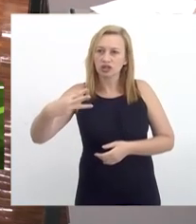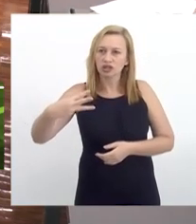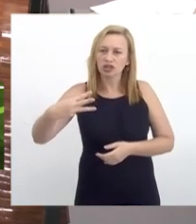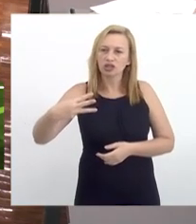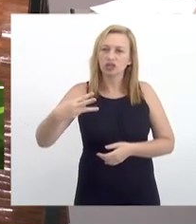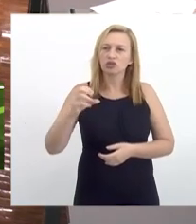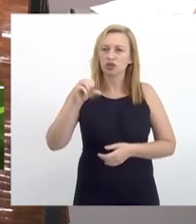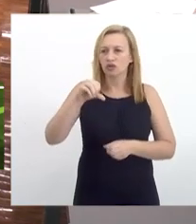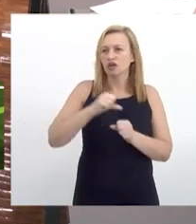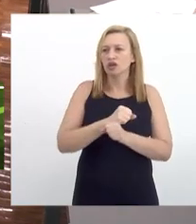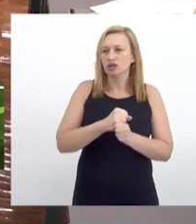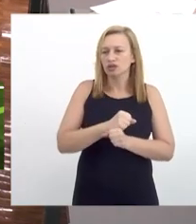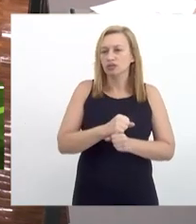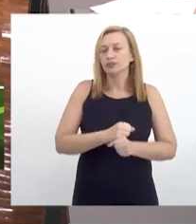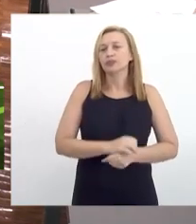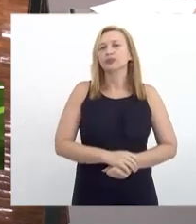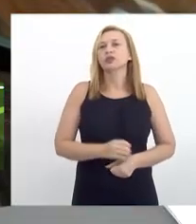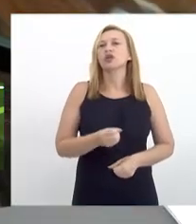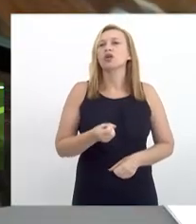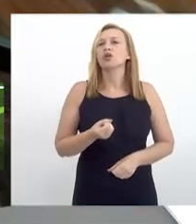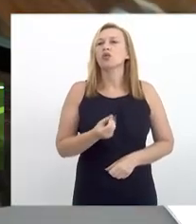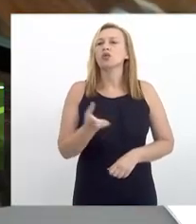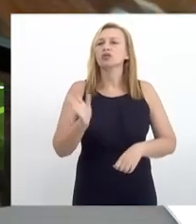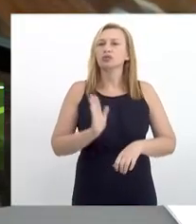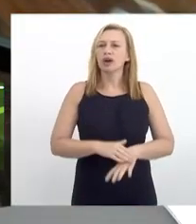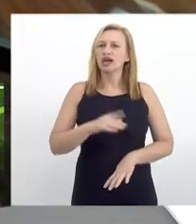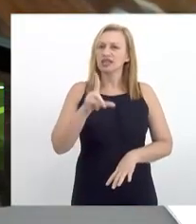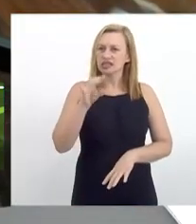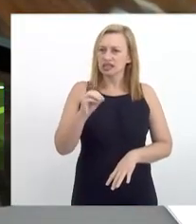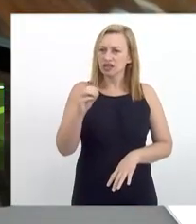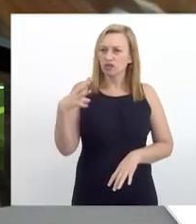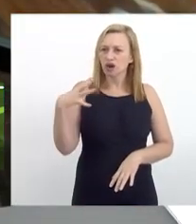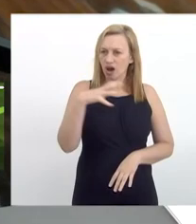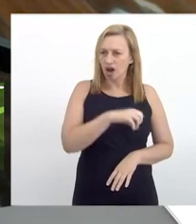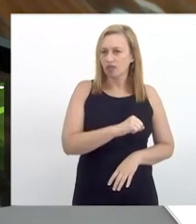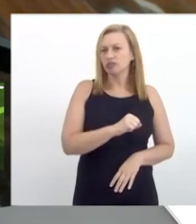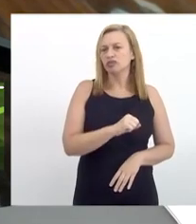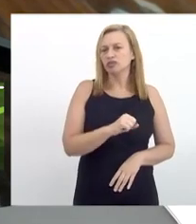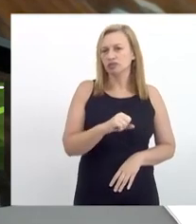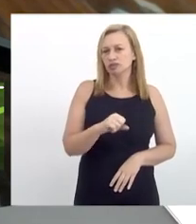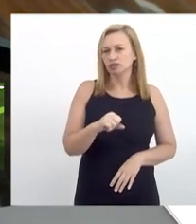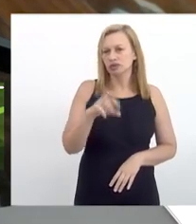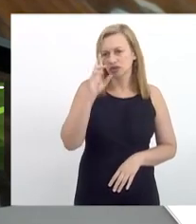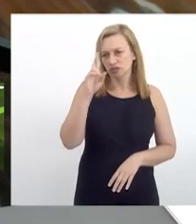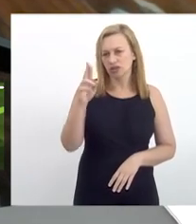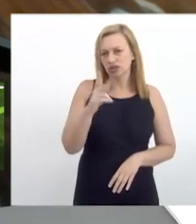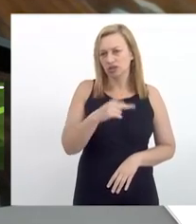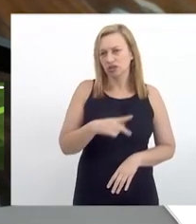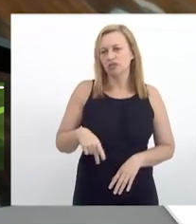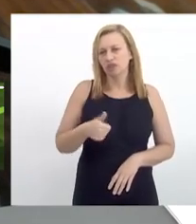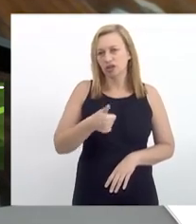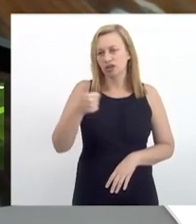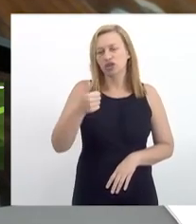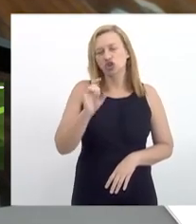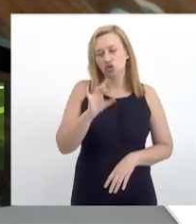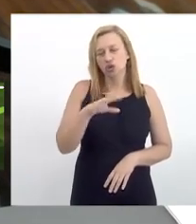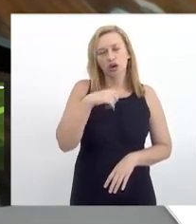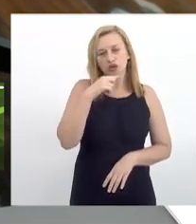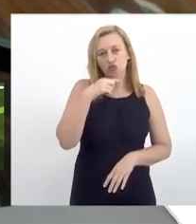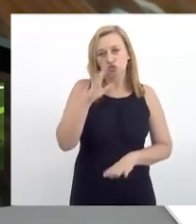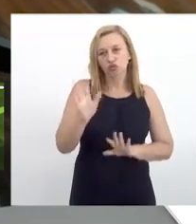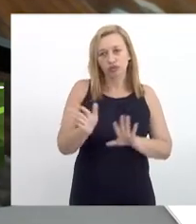dez Em nove anos. Porque quanto mais cedo a gente se livrasse do presidente, melhor. Então, fica somente a dúvida